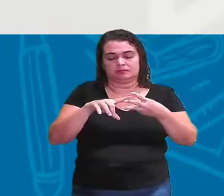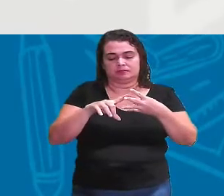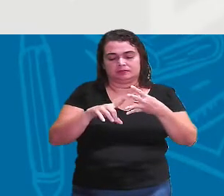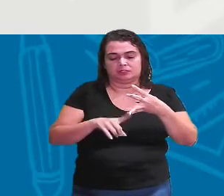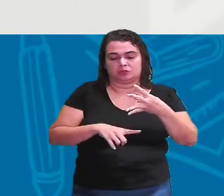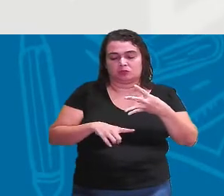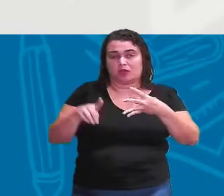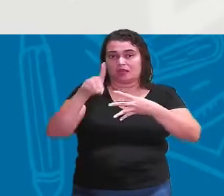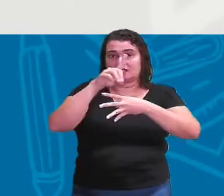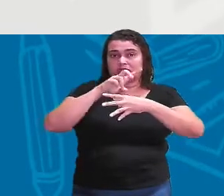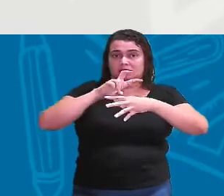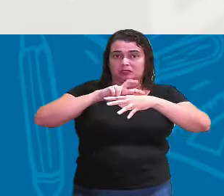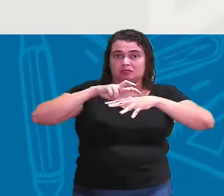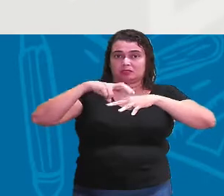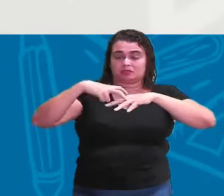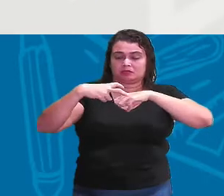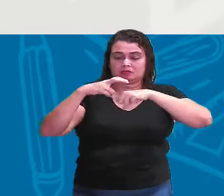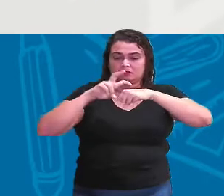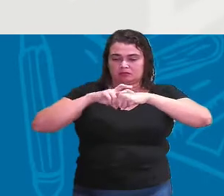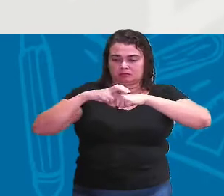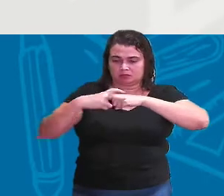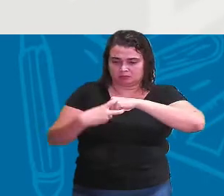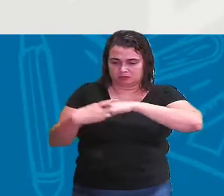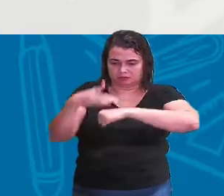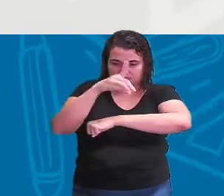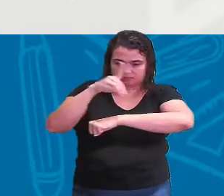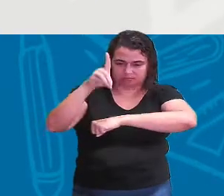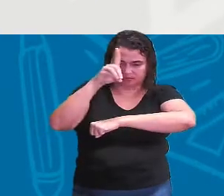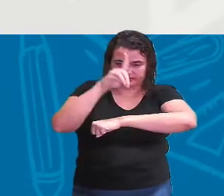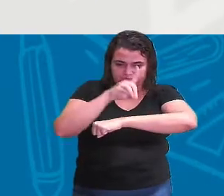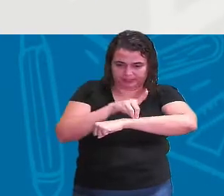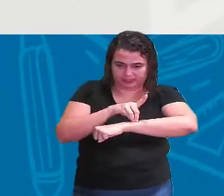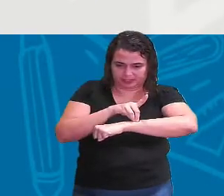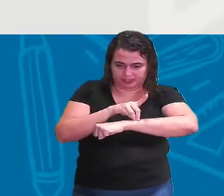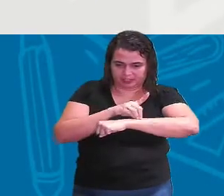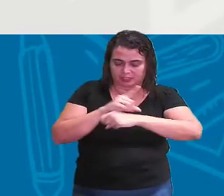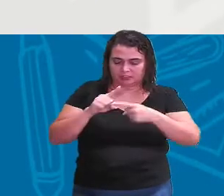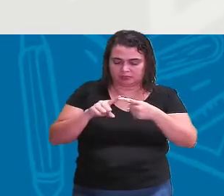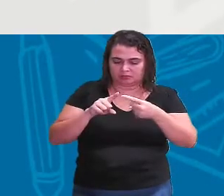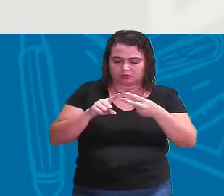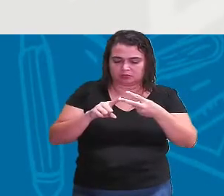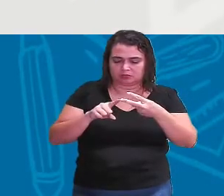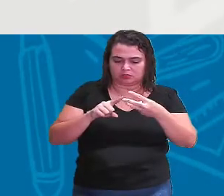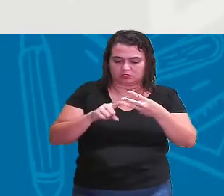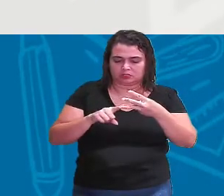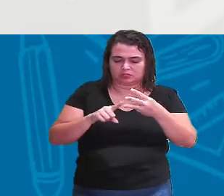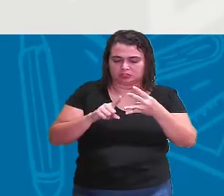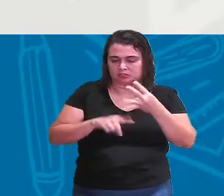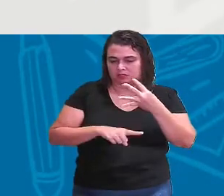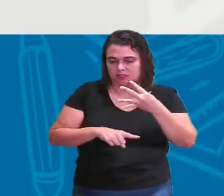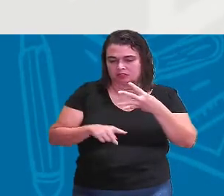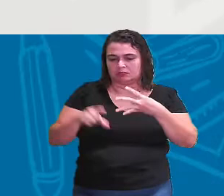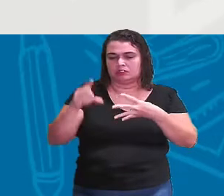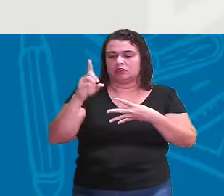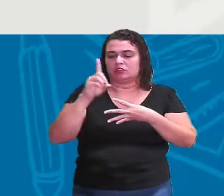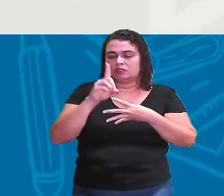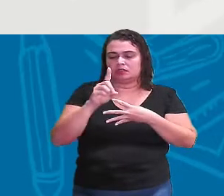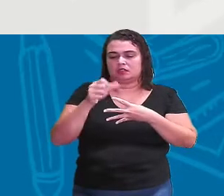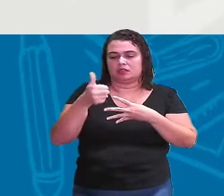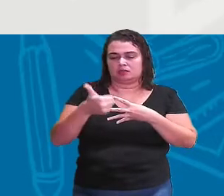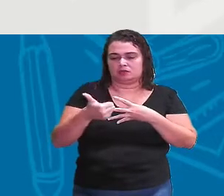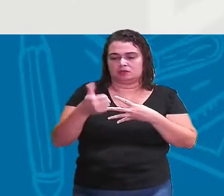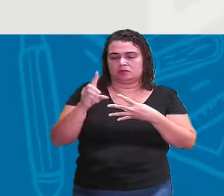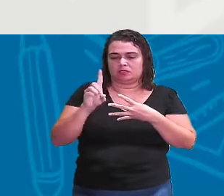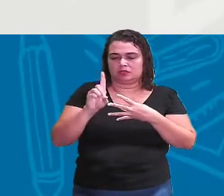de dengue. Dengue 1, dengue 2, dengue 3 e dengue 4. Ou dengue 1, dengue 2, dengue 3 e dengue 4. Pensa